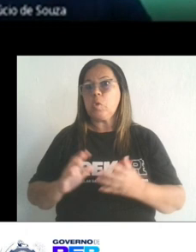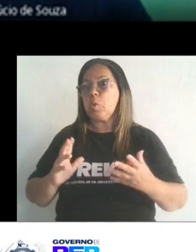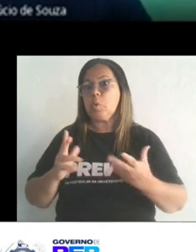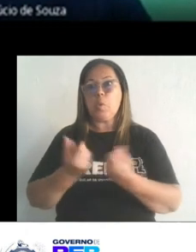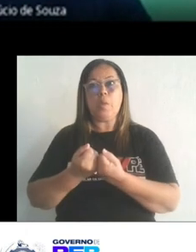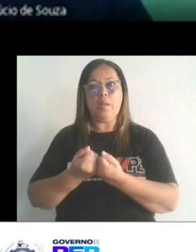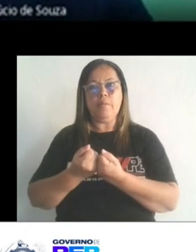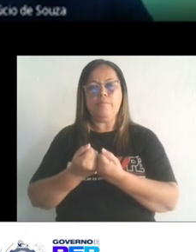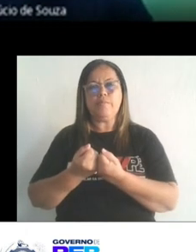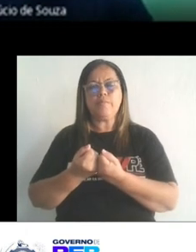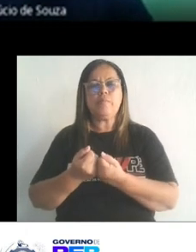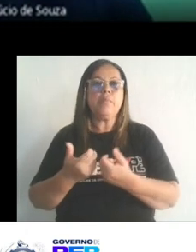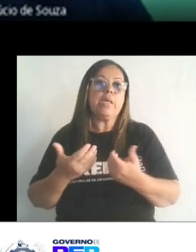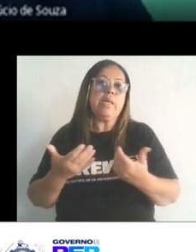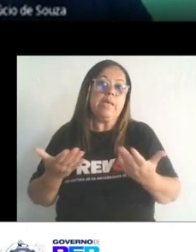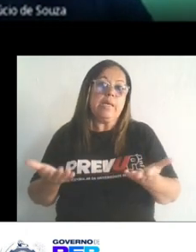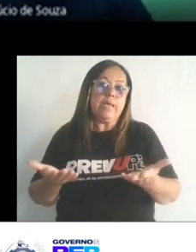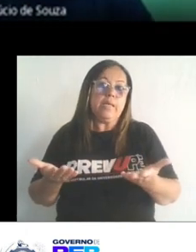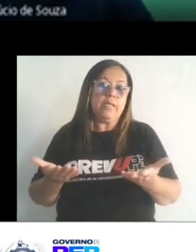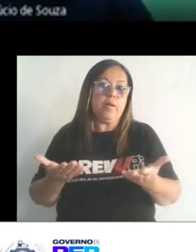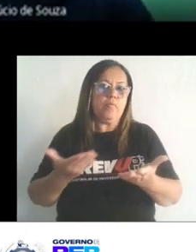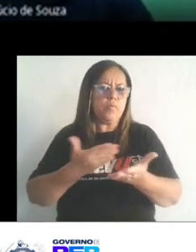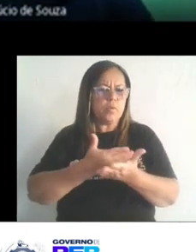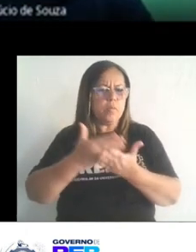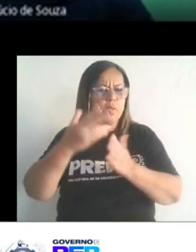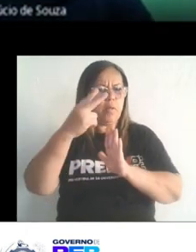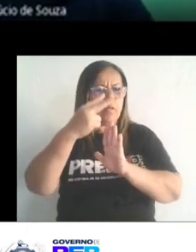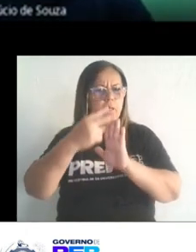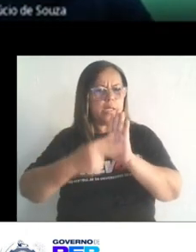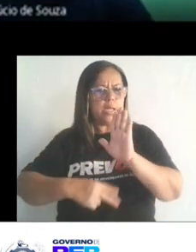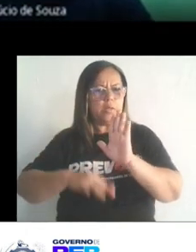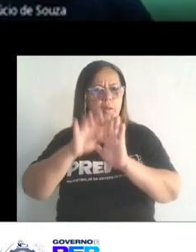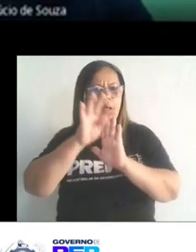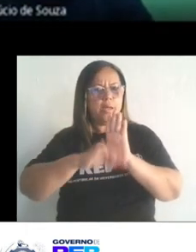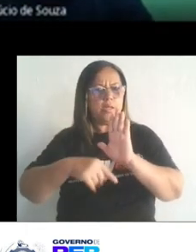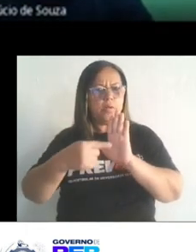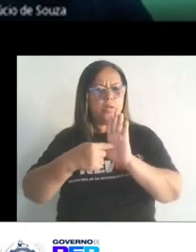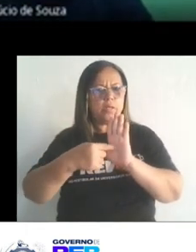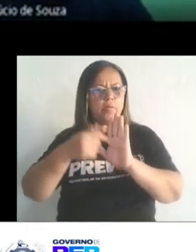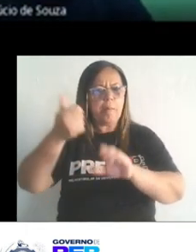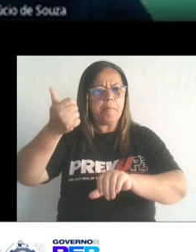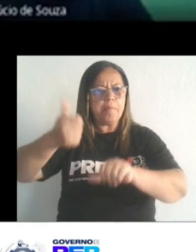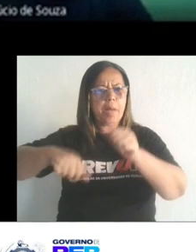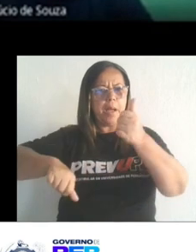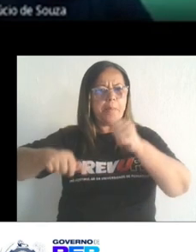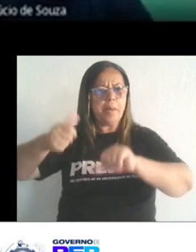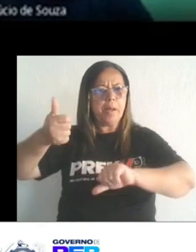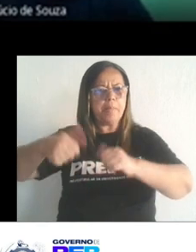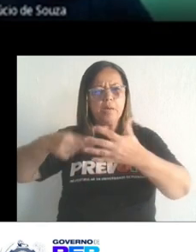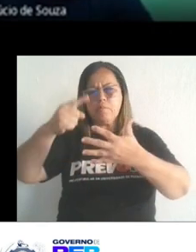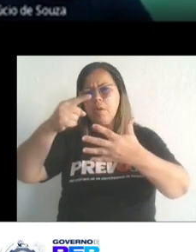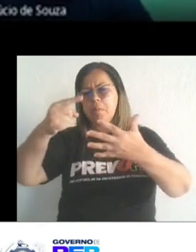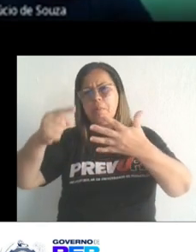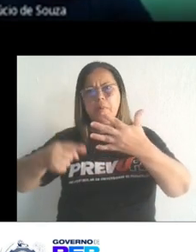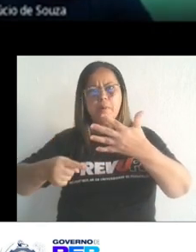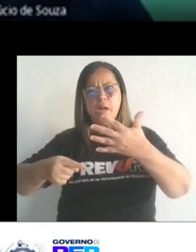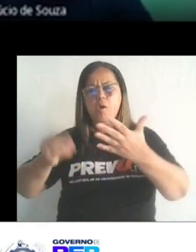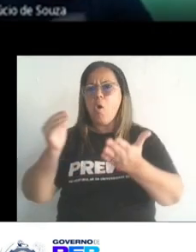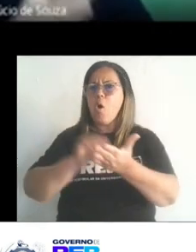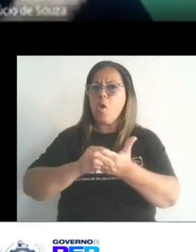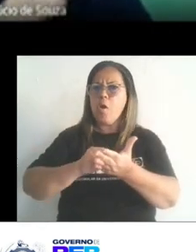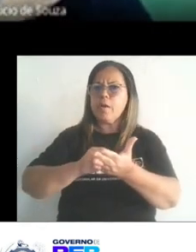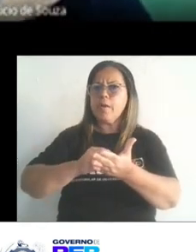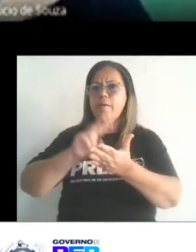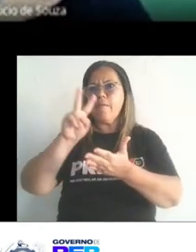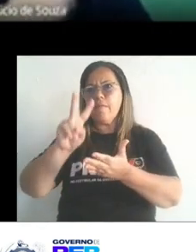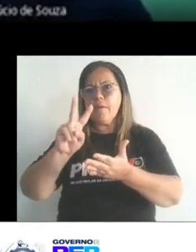a partir da leitura do texto analise as afirmativas e coloque verdadeiro ou falso